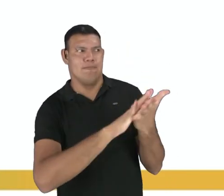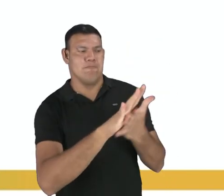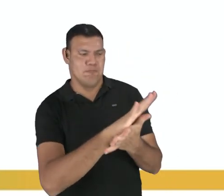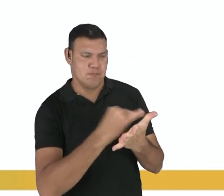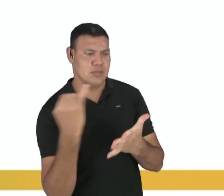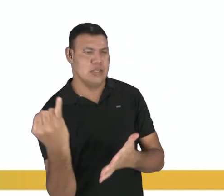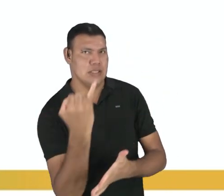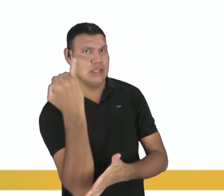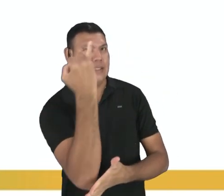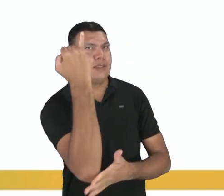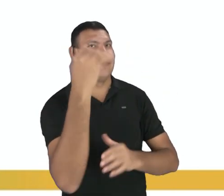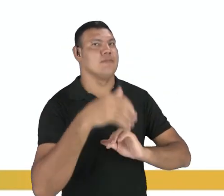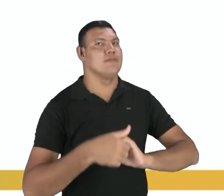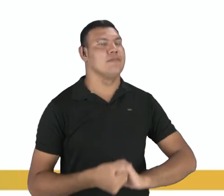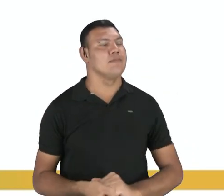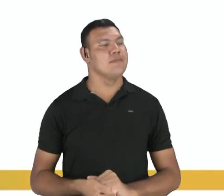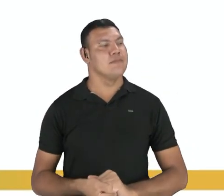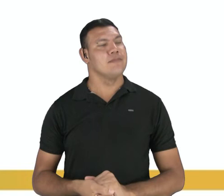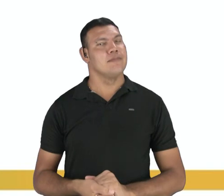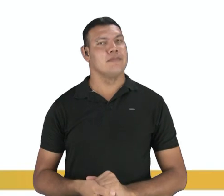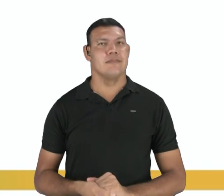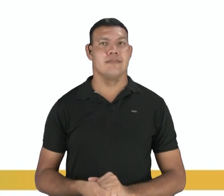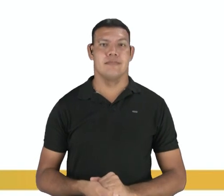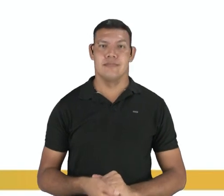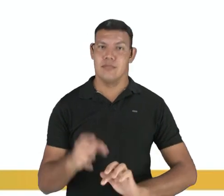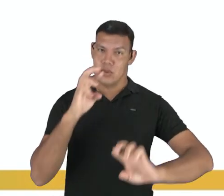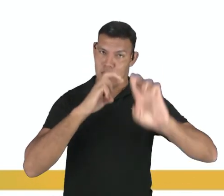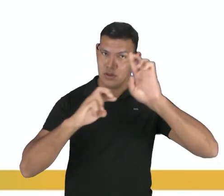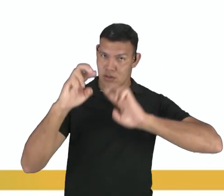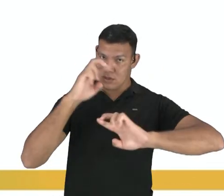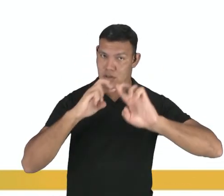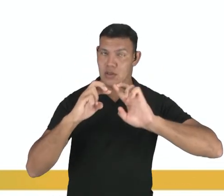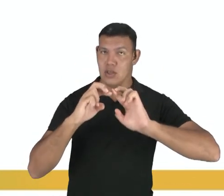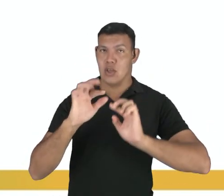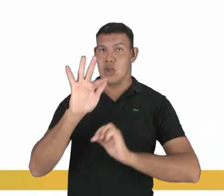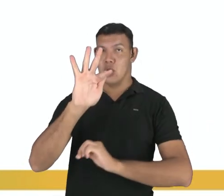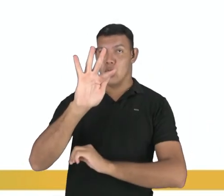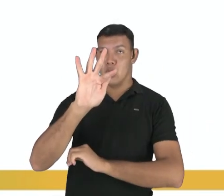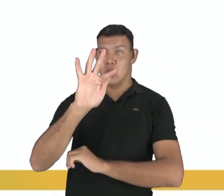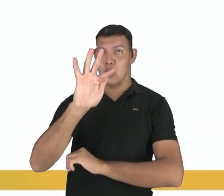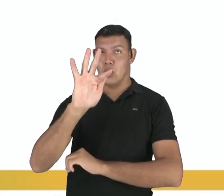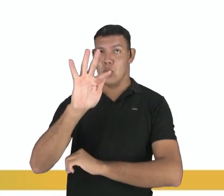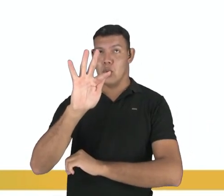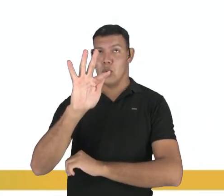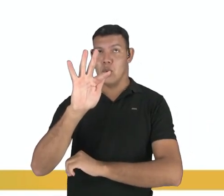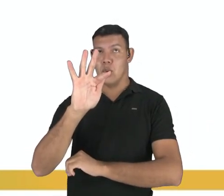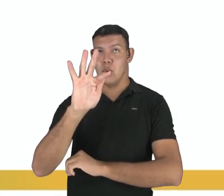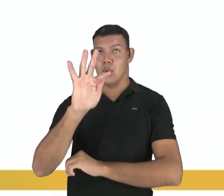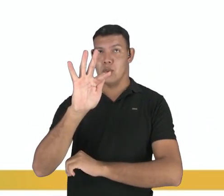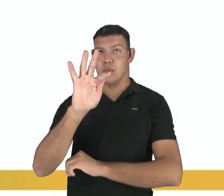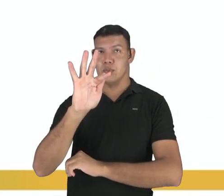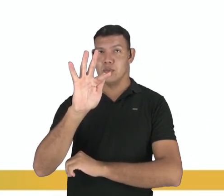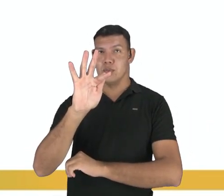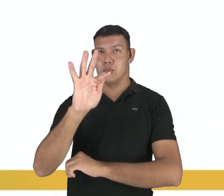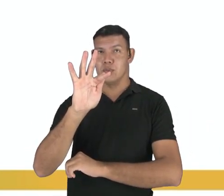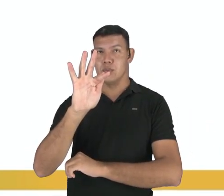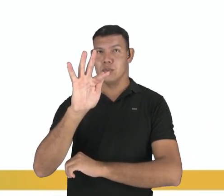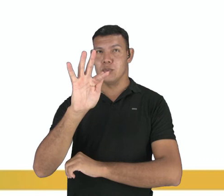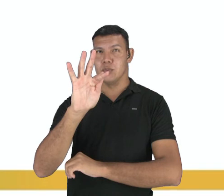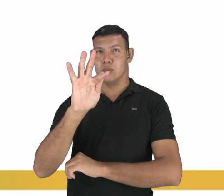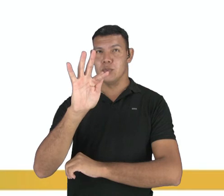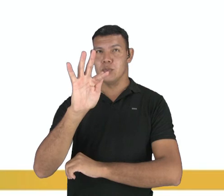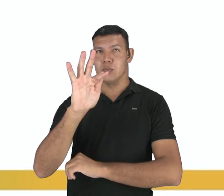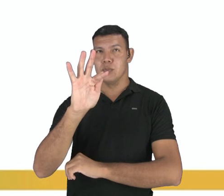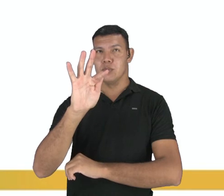say anything important. Observem aí, gente, que flew é o passado do verbo fly.